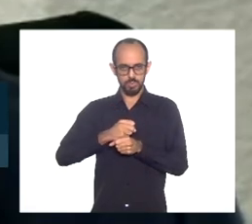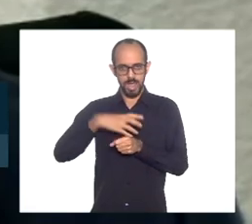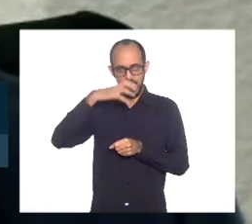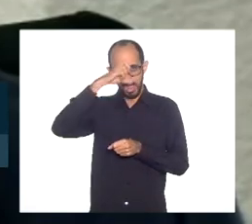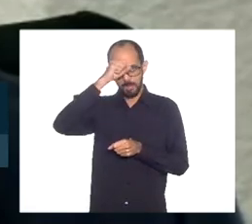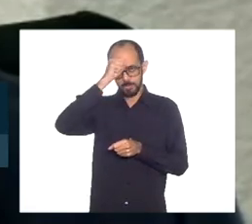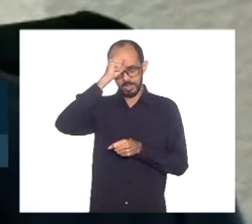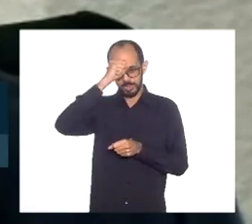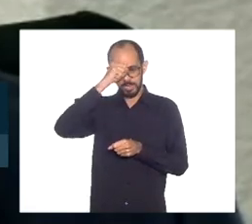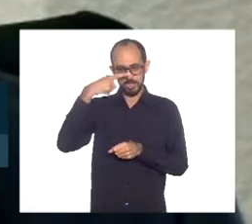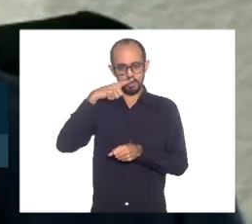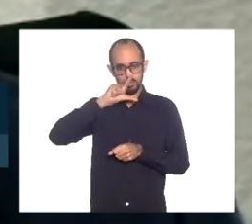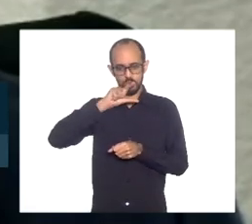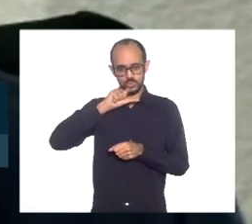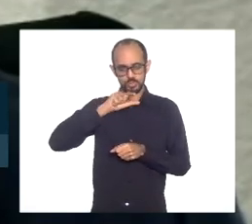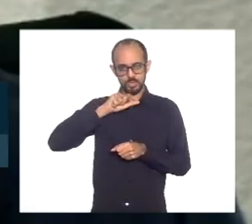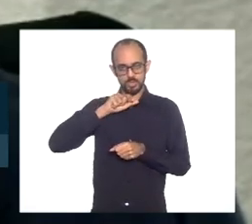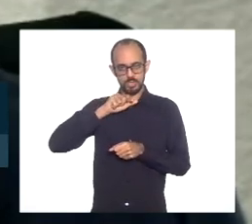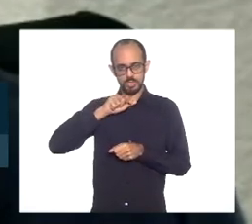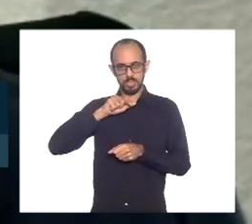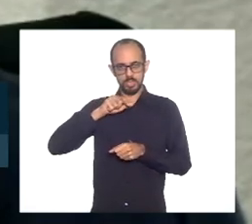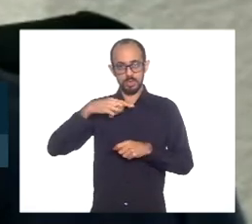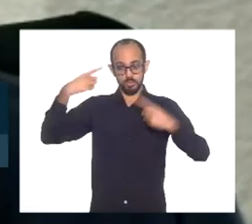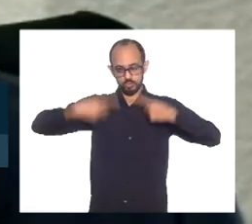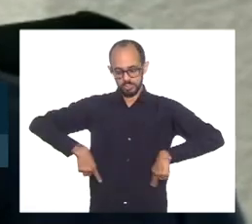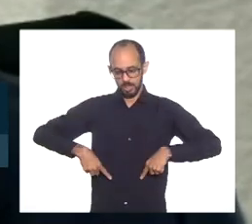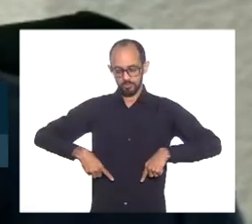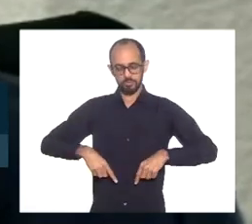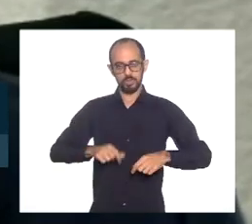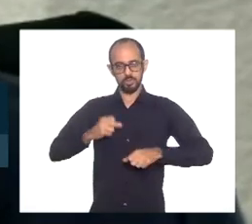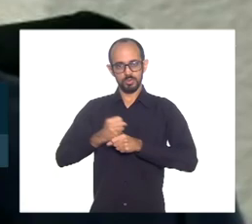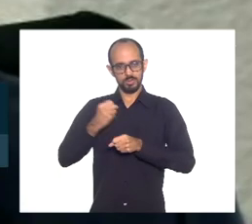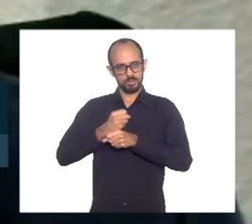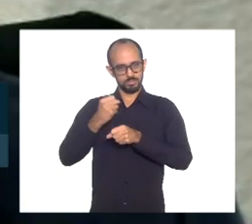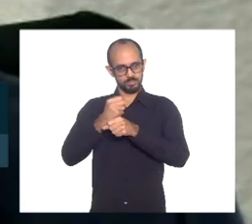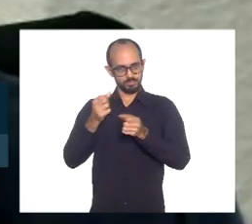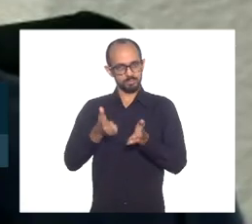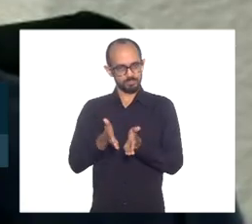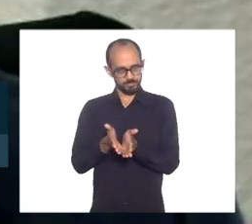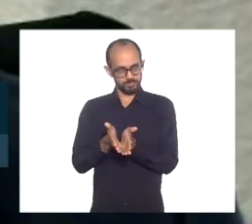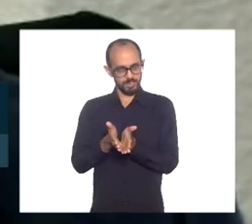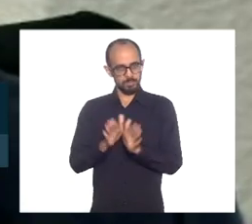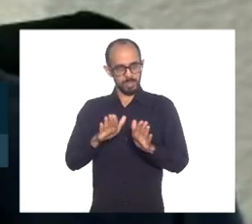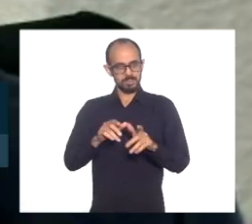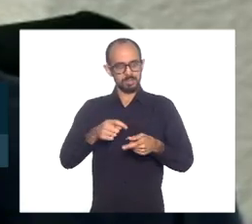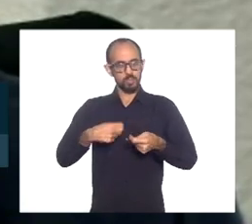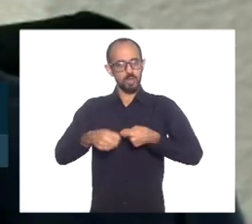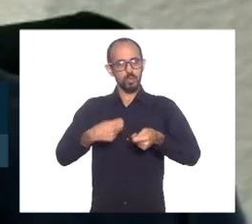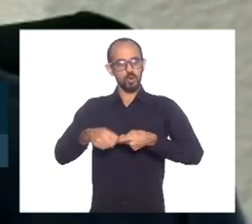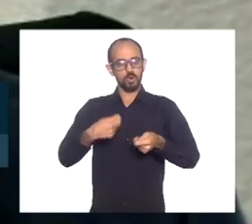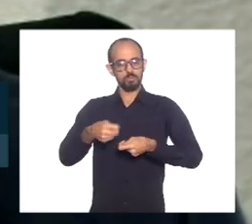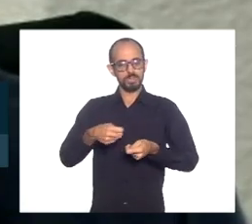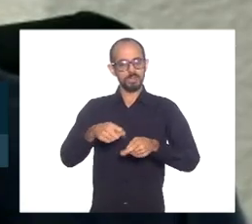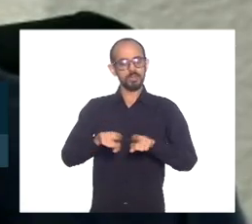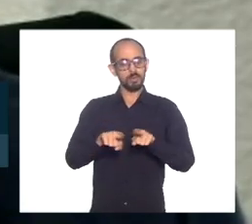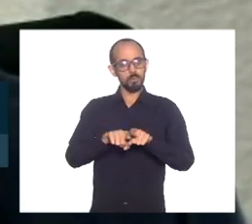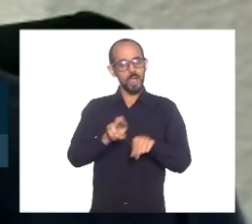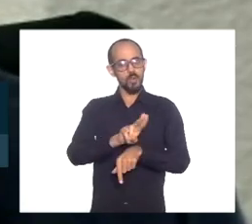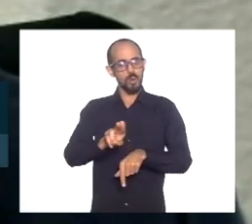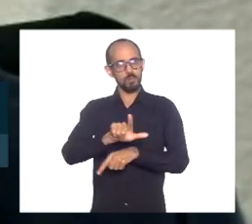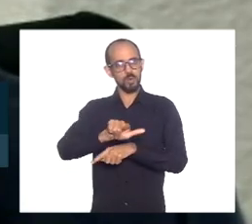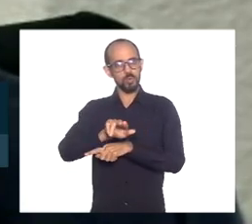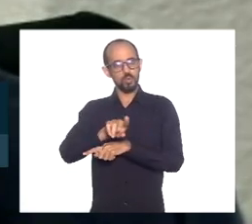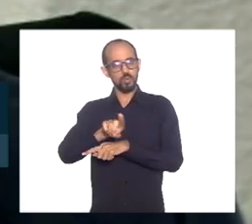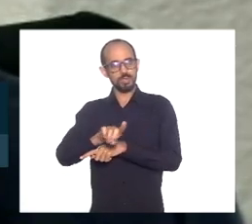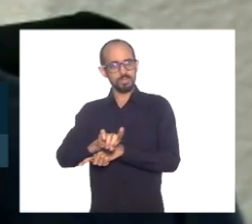tornar competitiva na indústria naval. E é curioso que tem um economista do século XIX, chamado Nish, que criou a teoria